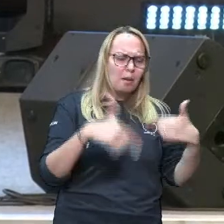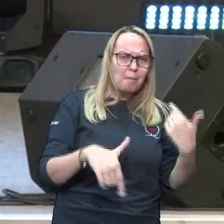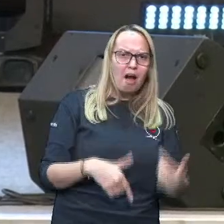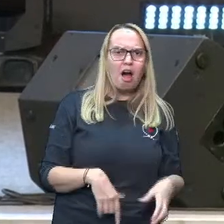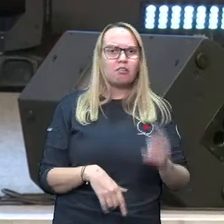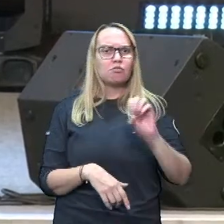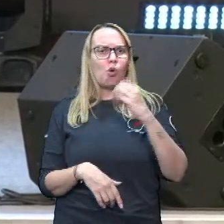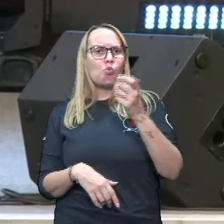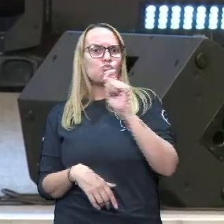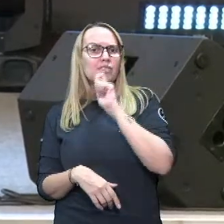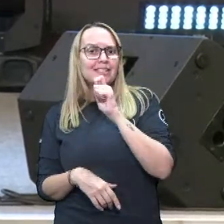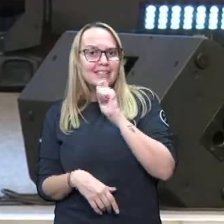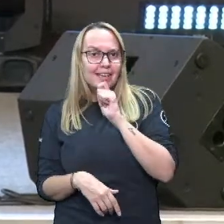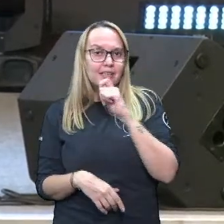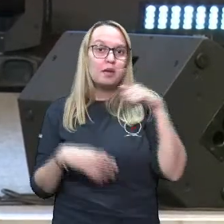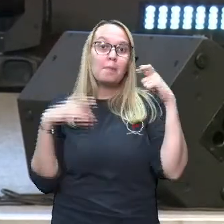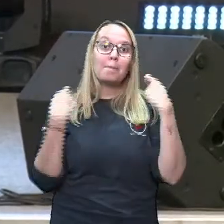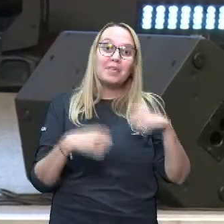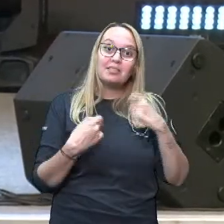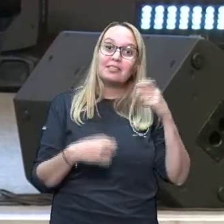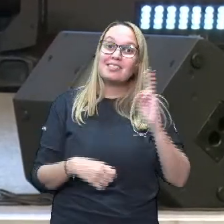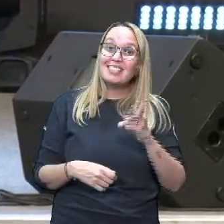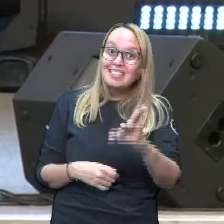dele, anda comigo.